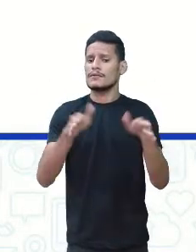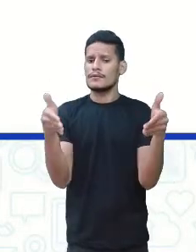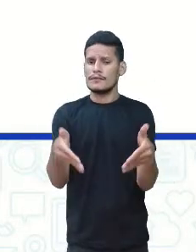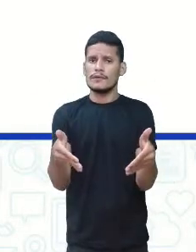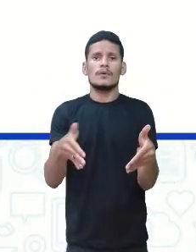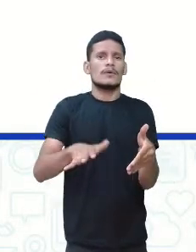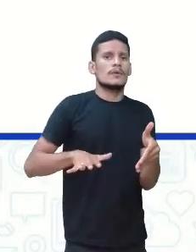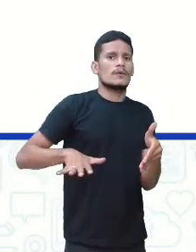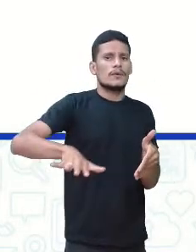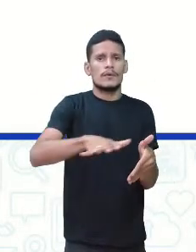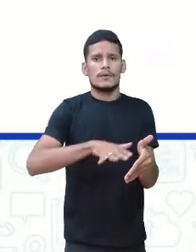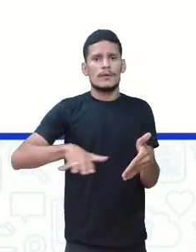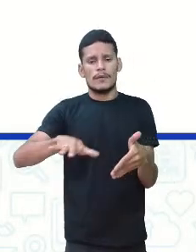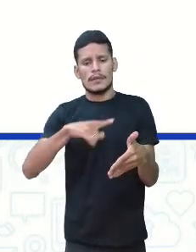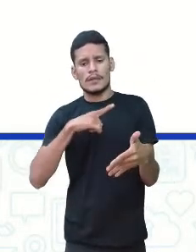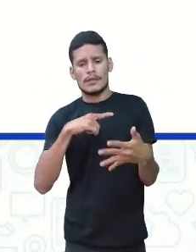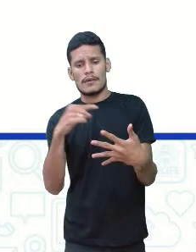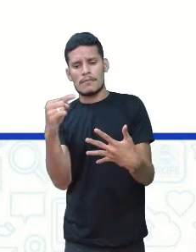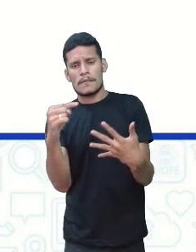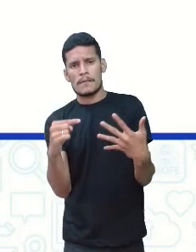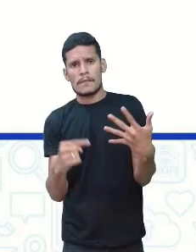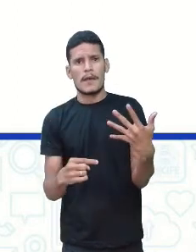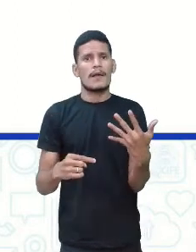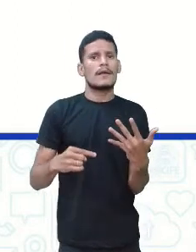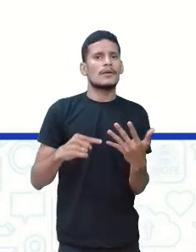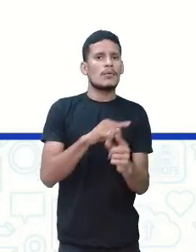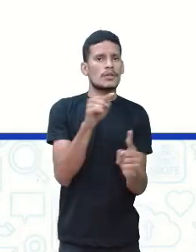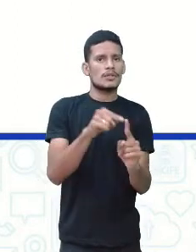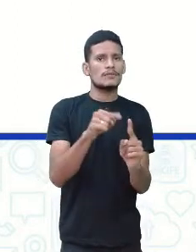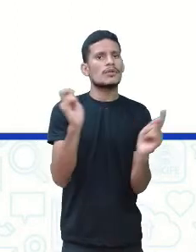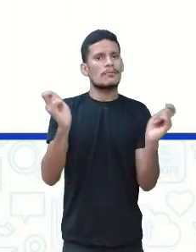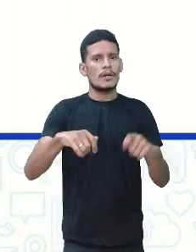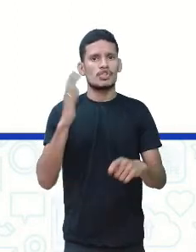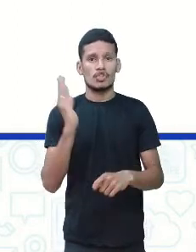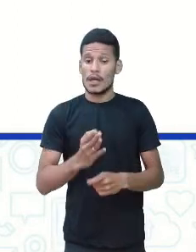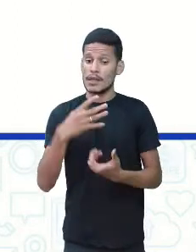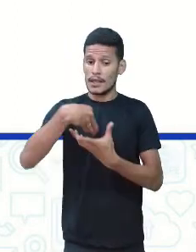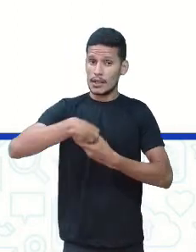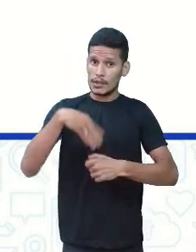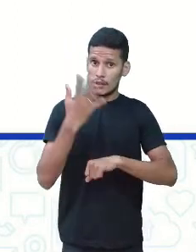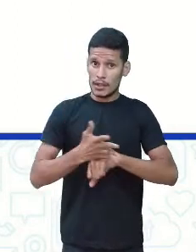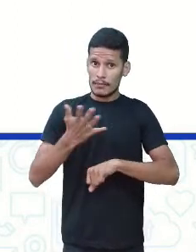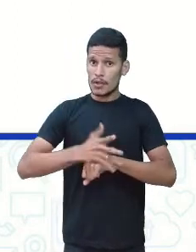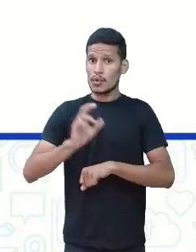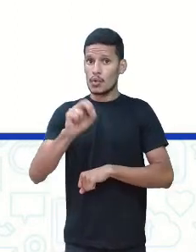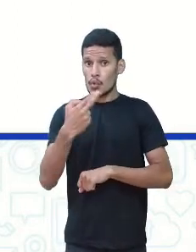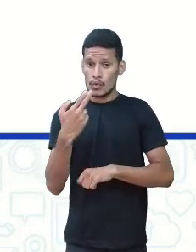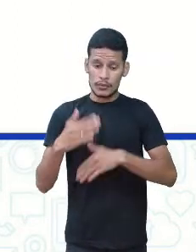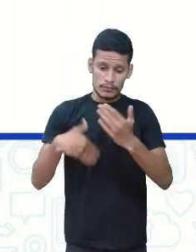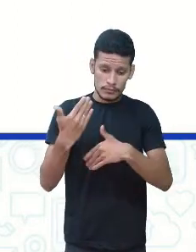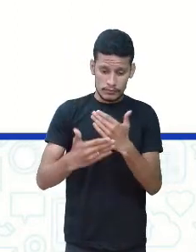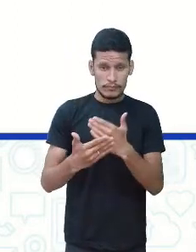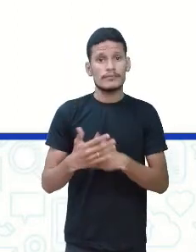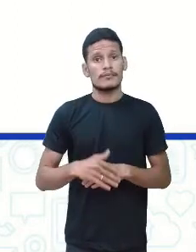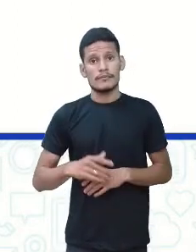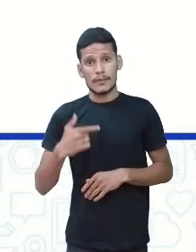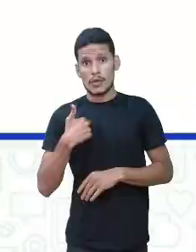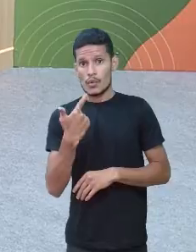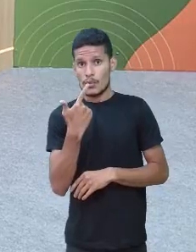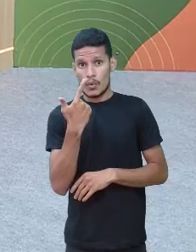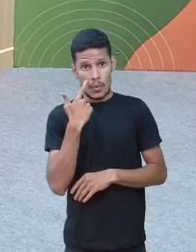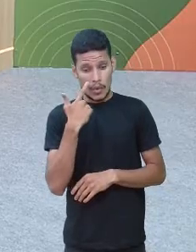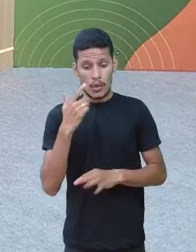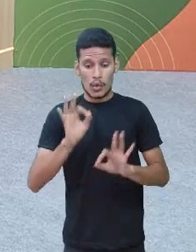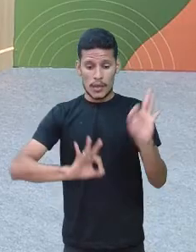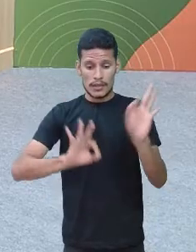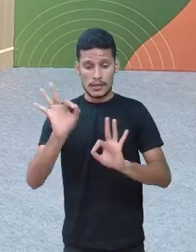direcionadas com metas pré-estabelecidas, Relacionadas ao treinamento ou desempenho. Então, eu faço uma organização